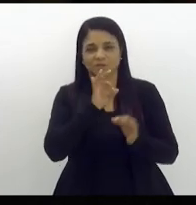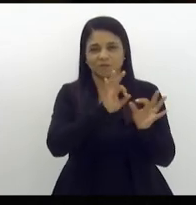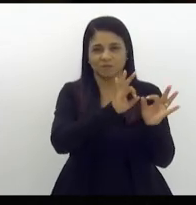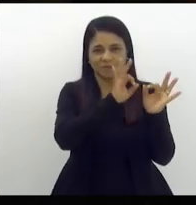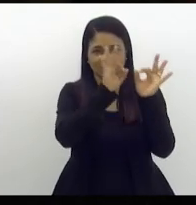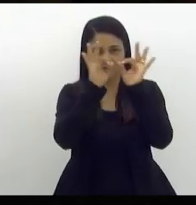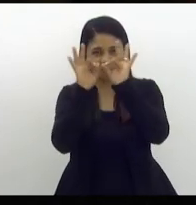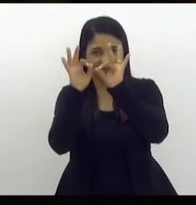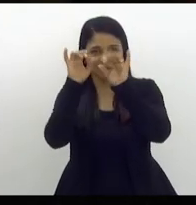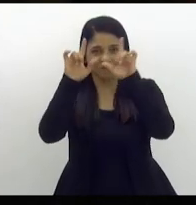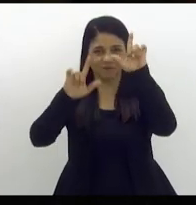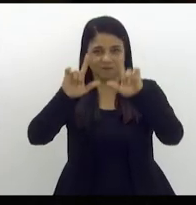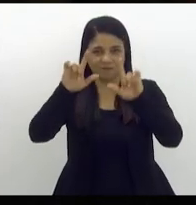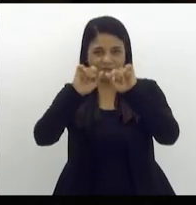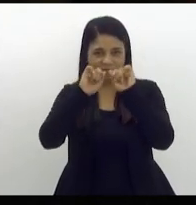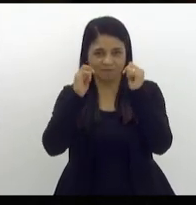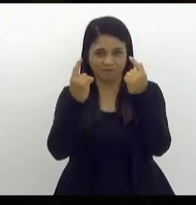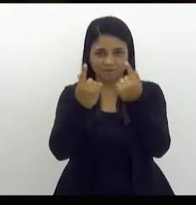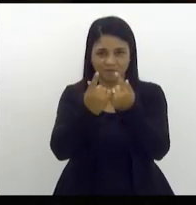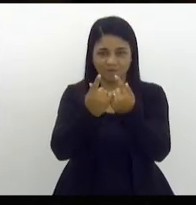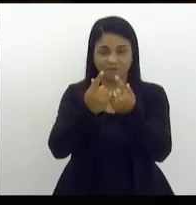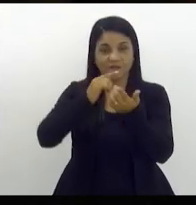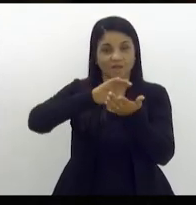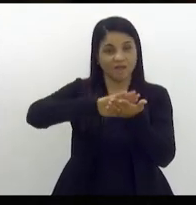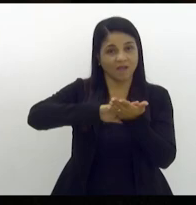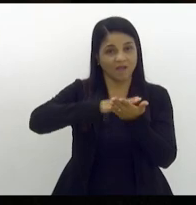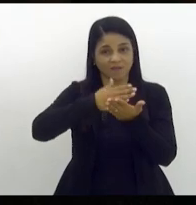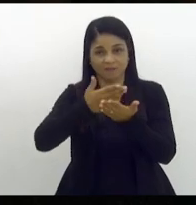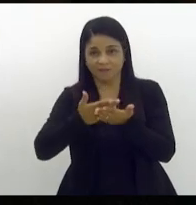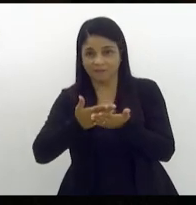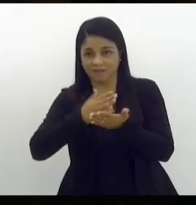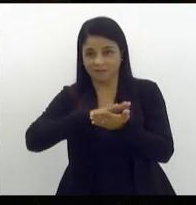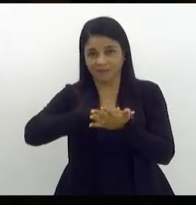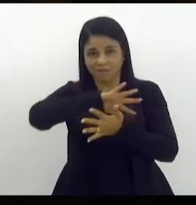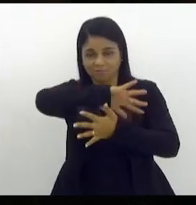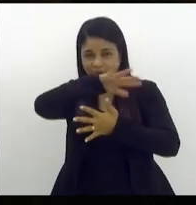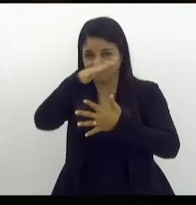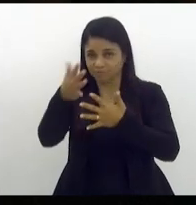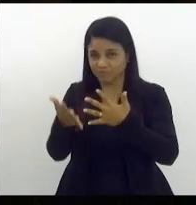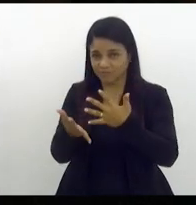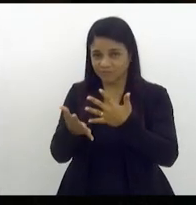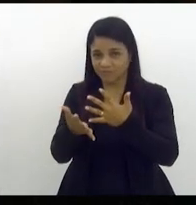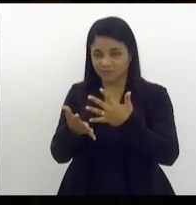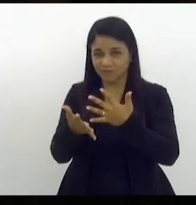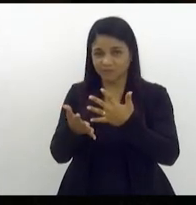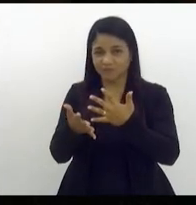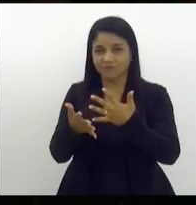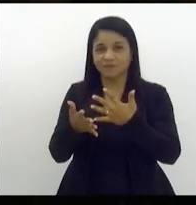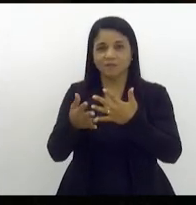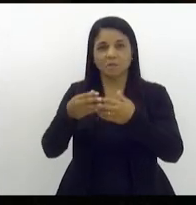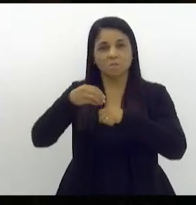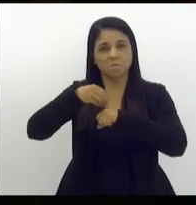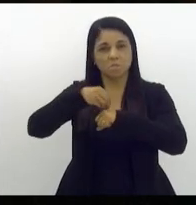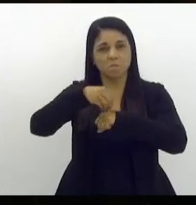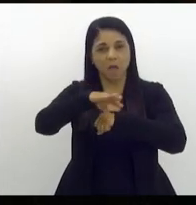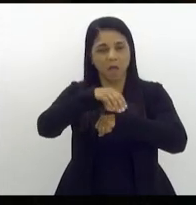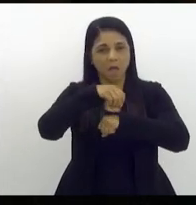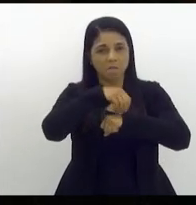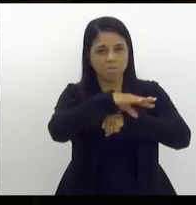TV Alerge, senhora intérprete da língua de Libras, que leva a nossa